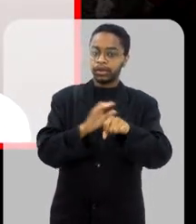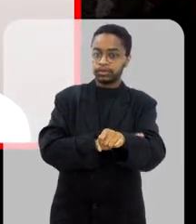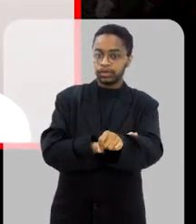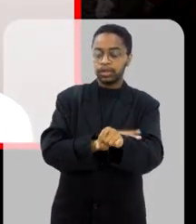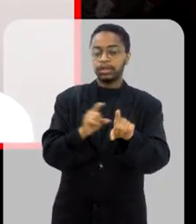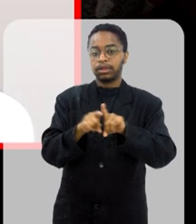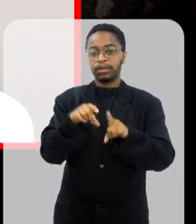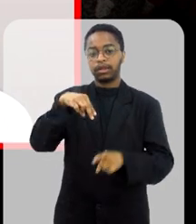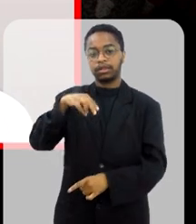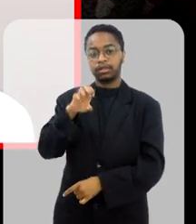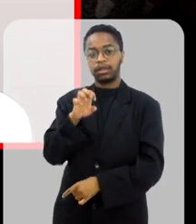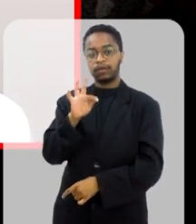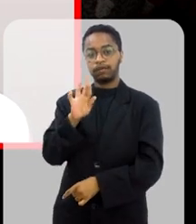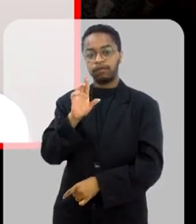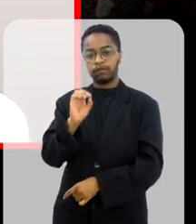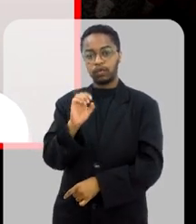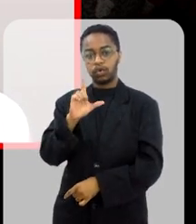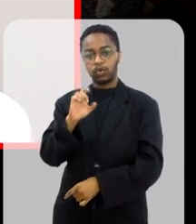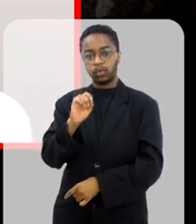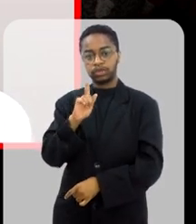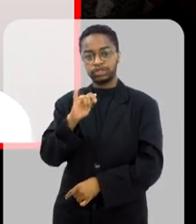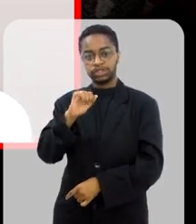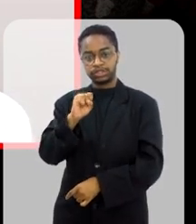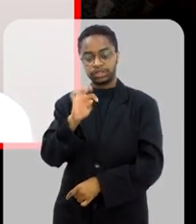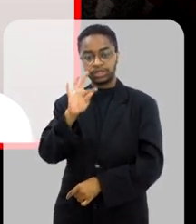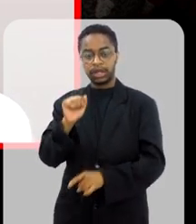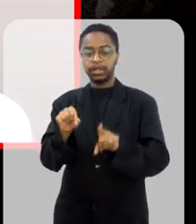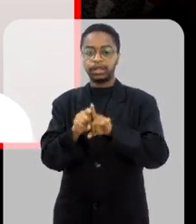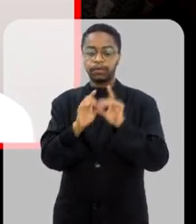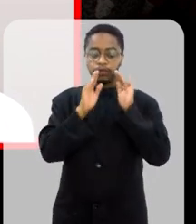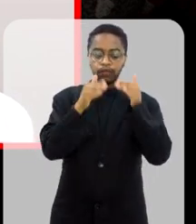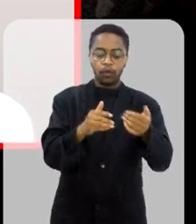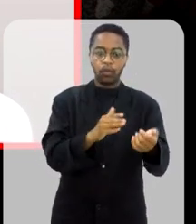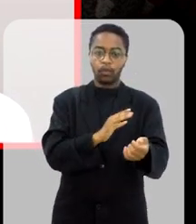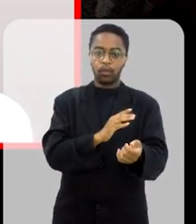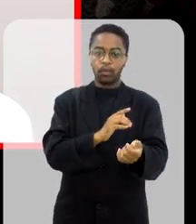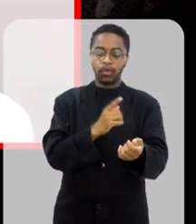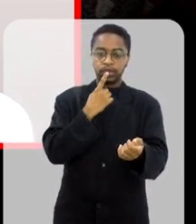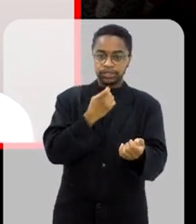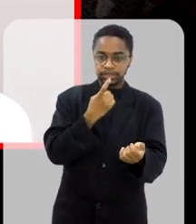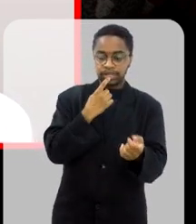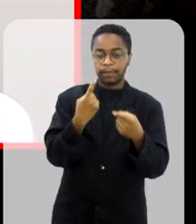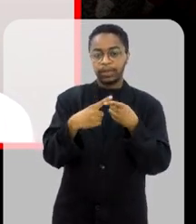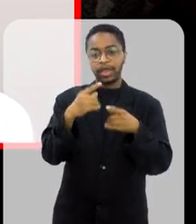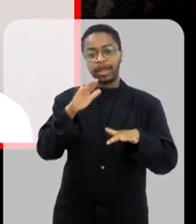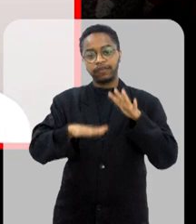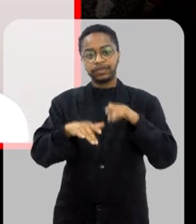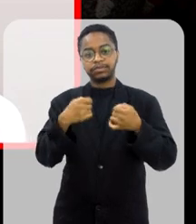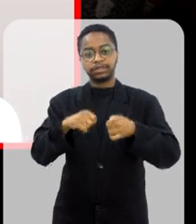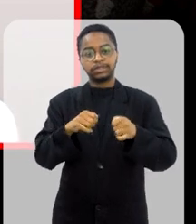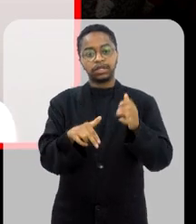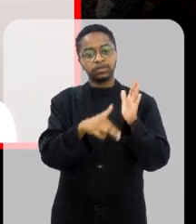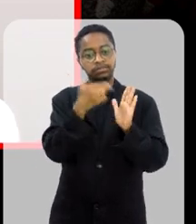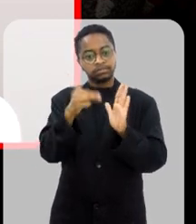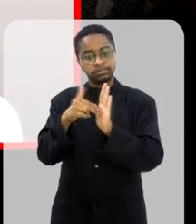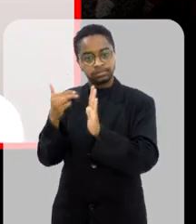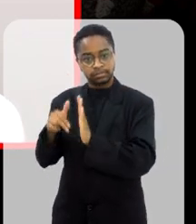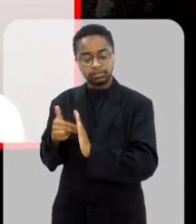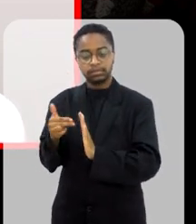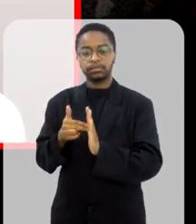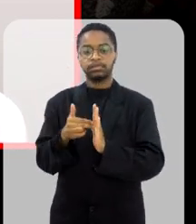pode ser, o nefrologista, o vascular, cirurgião vascular, porque às vezes tem que fazer cirurgias vasculares,